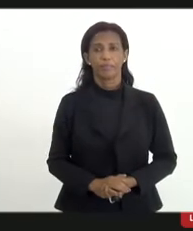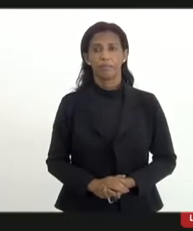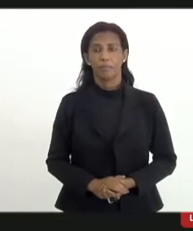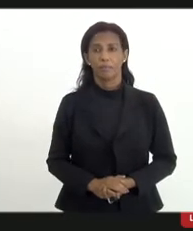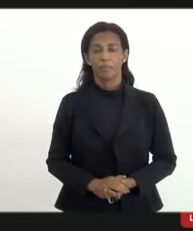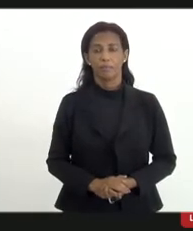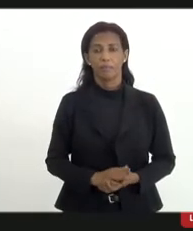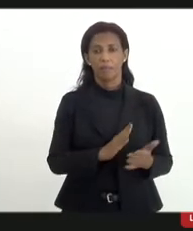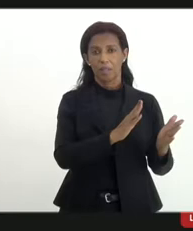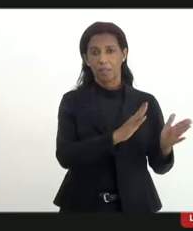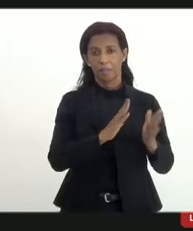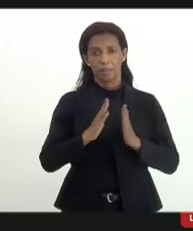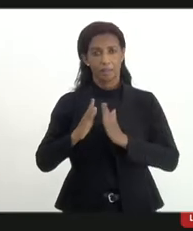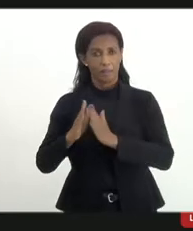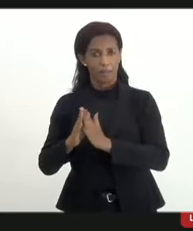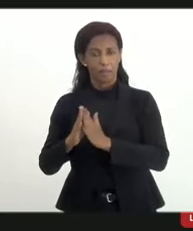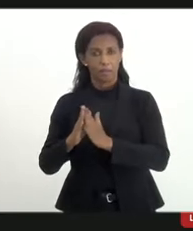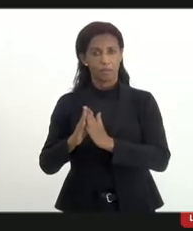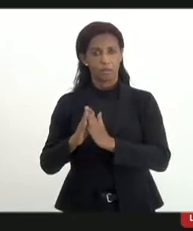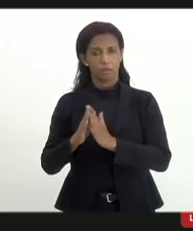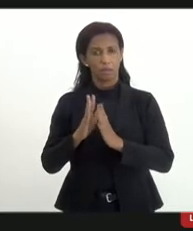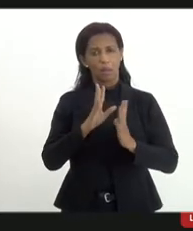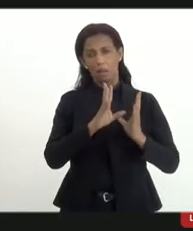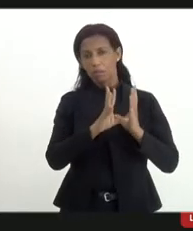eles passam a contar